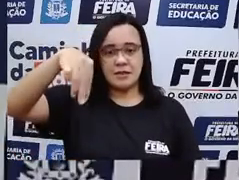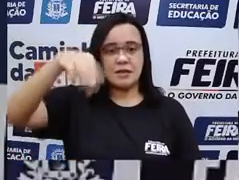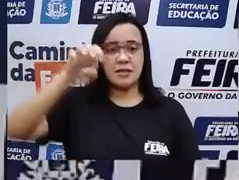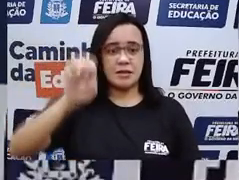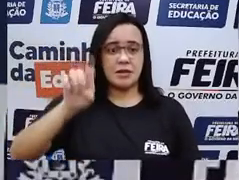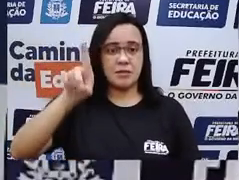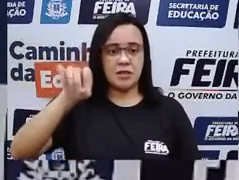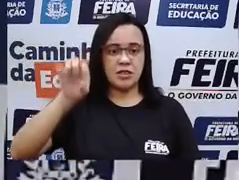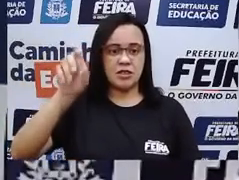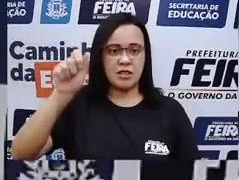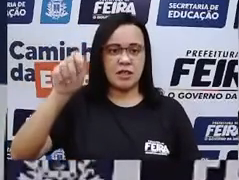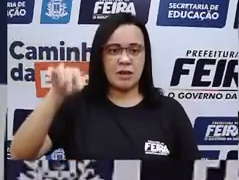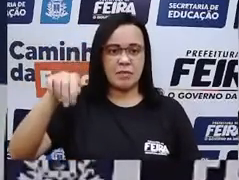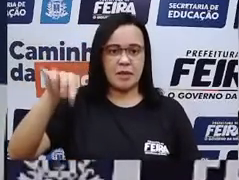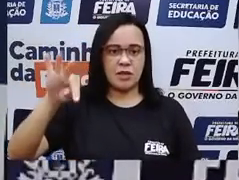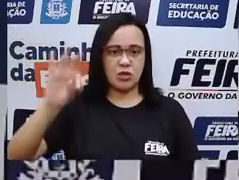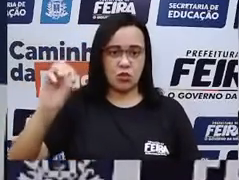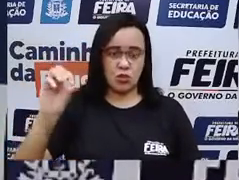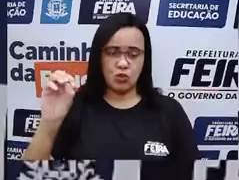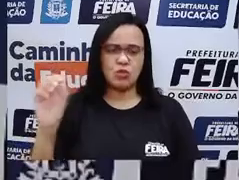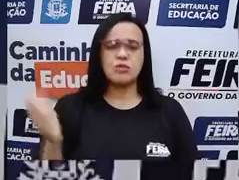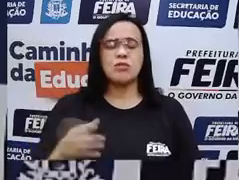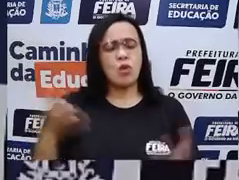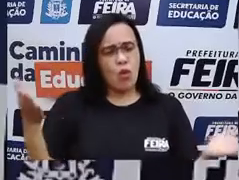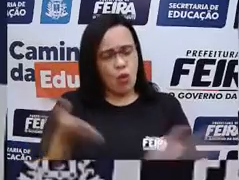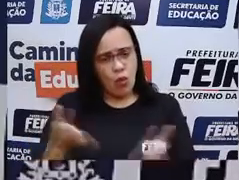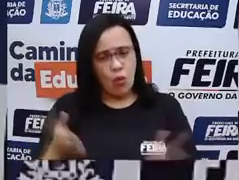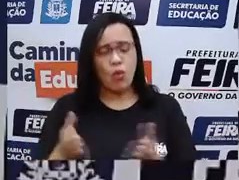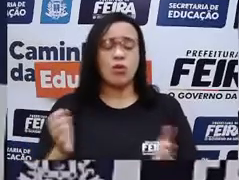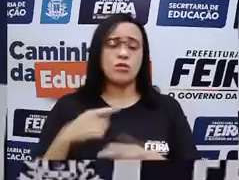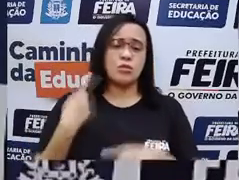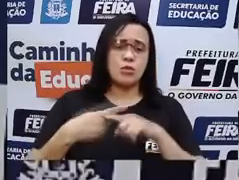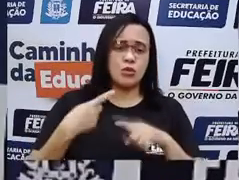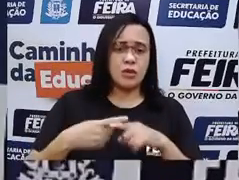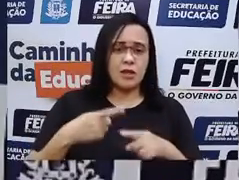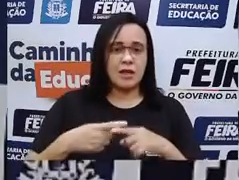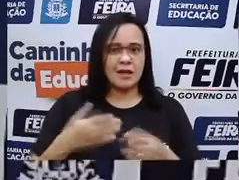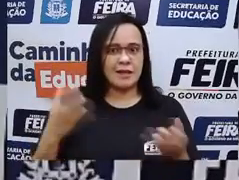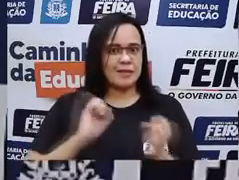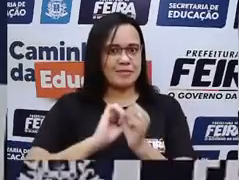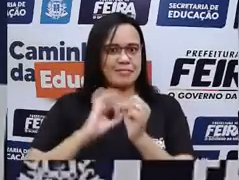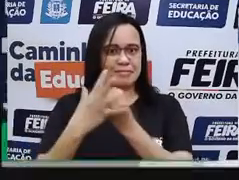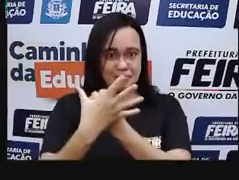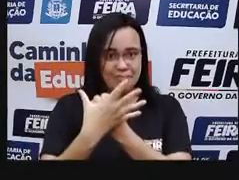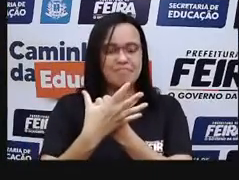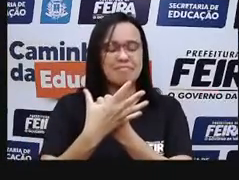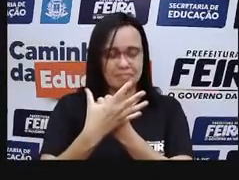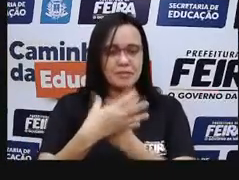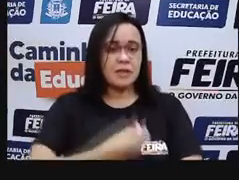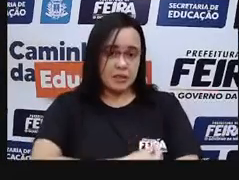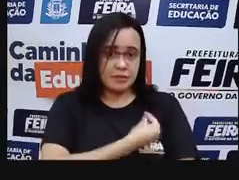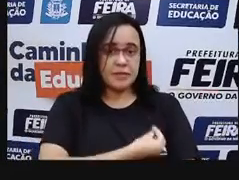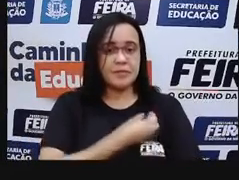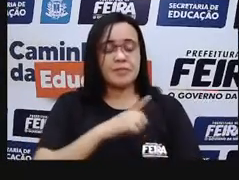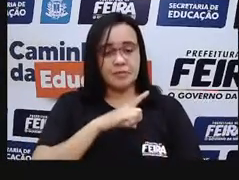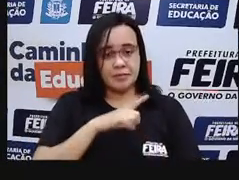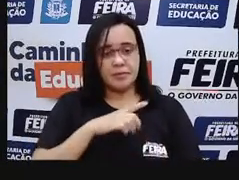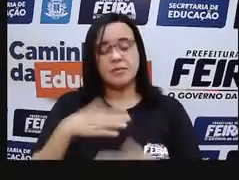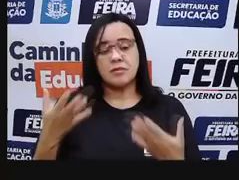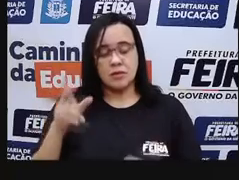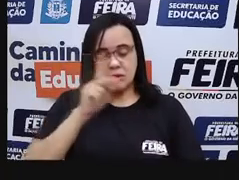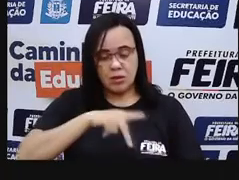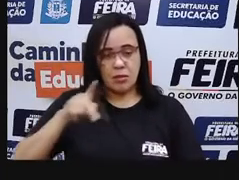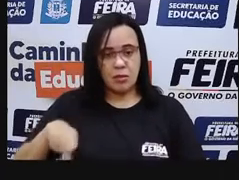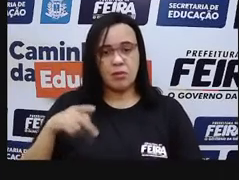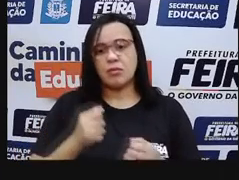atual dentro de um contexto de pandemia que nós estamos vivendo né ele por isso mesmo a prova teve o cuidado de trazer